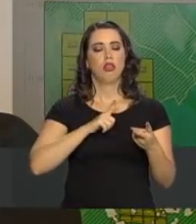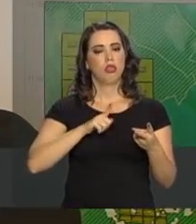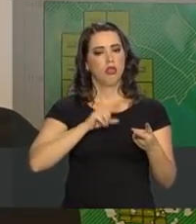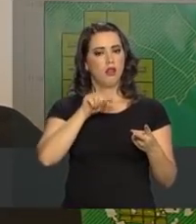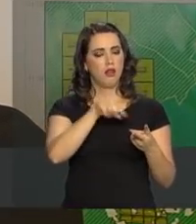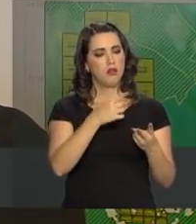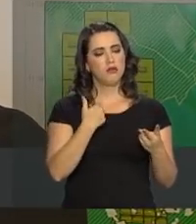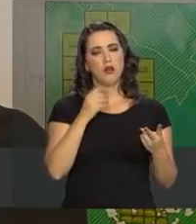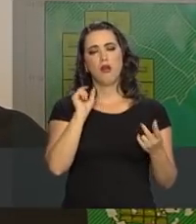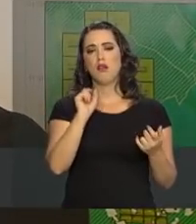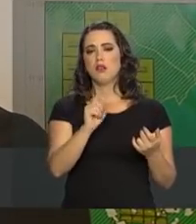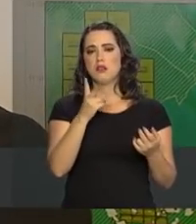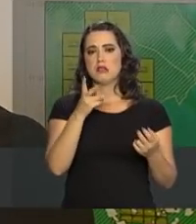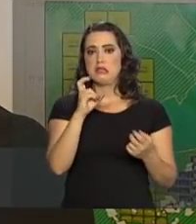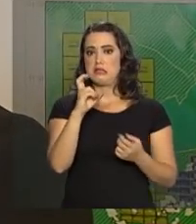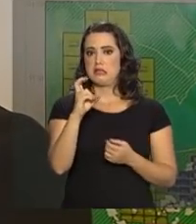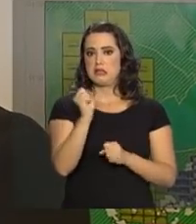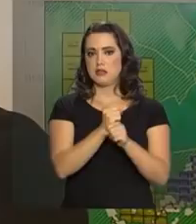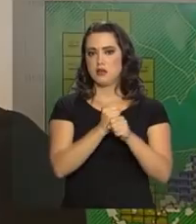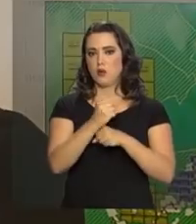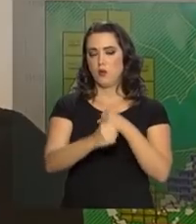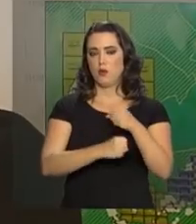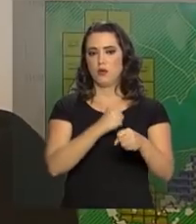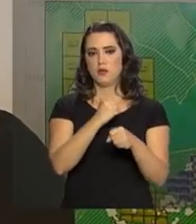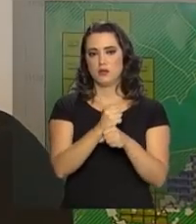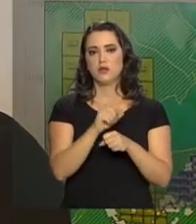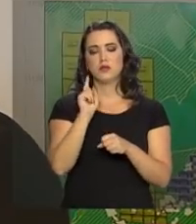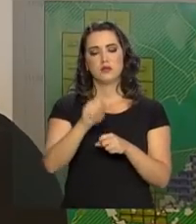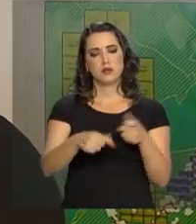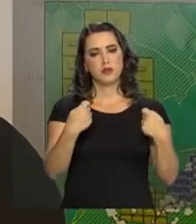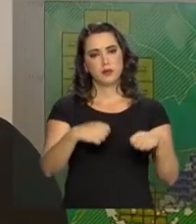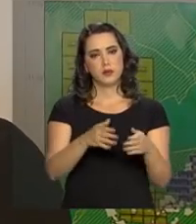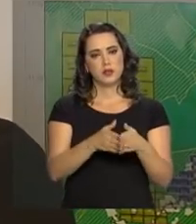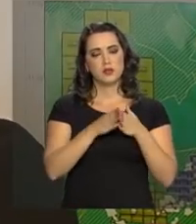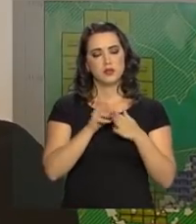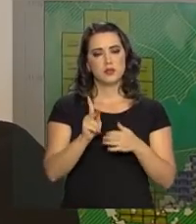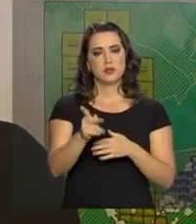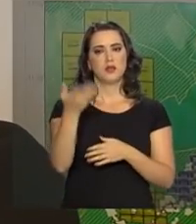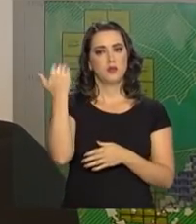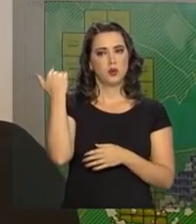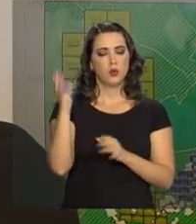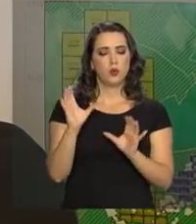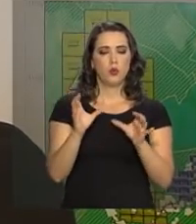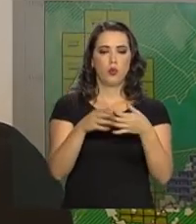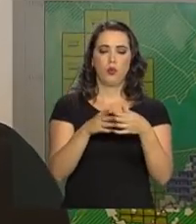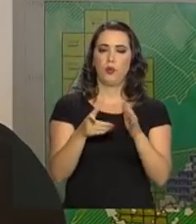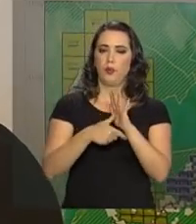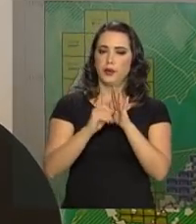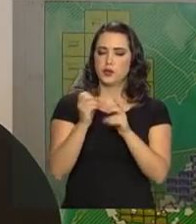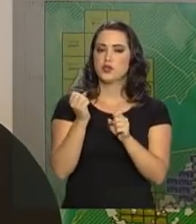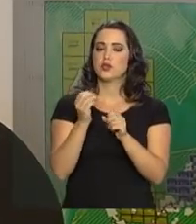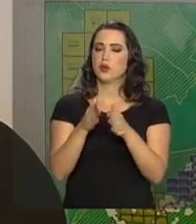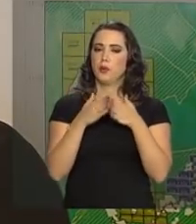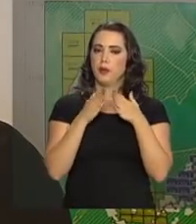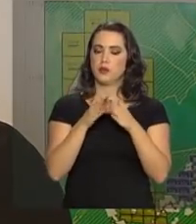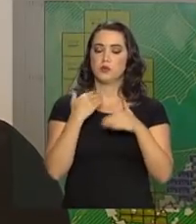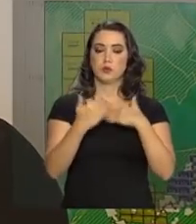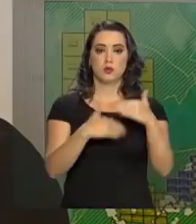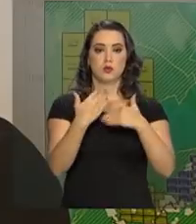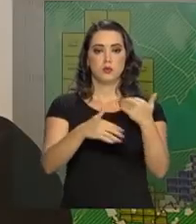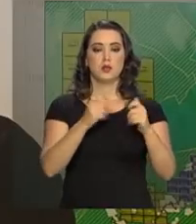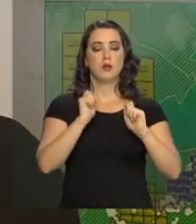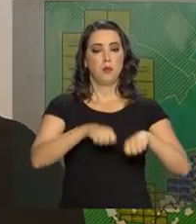com essa previsibilidade de 5 anos, que é uma coisa que é uma demanda antiga do setor, eles podem aumentar as